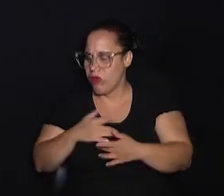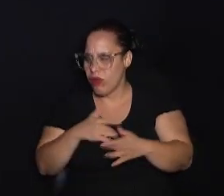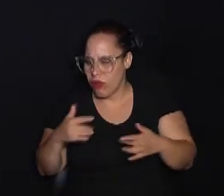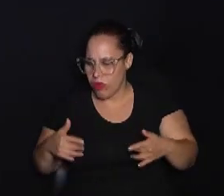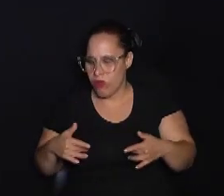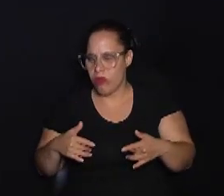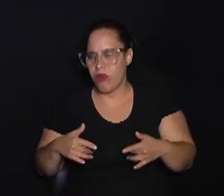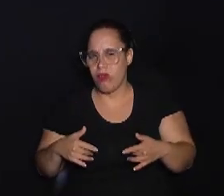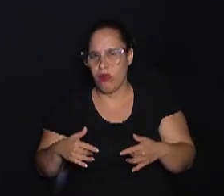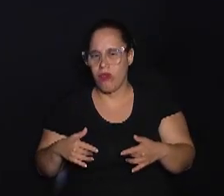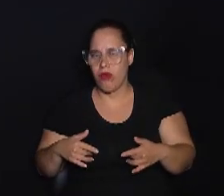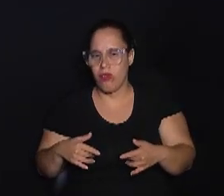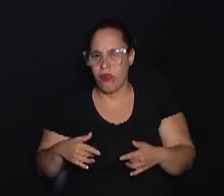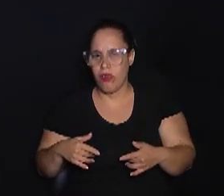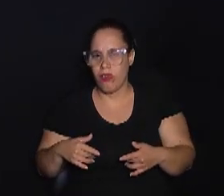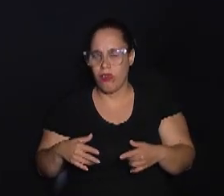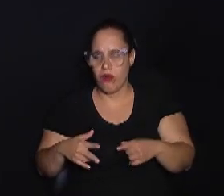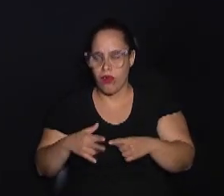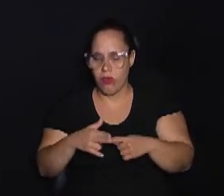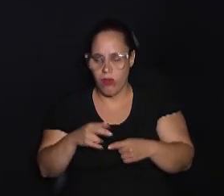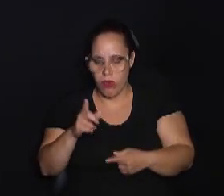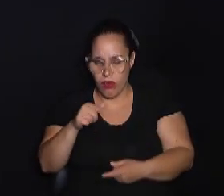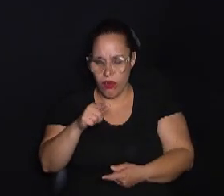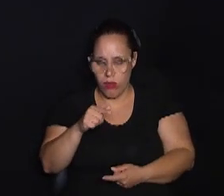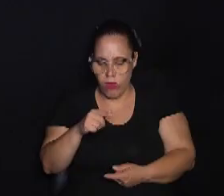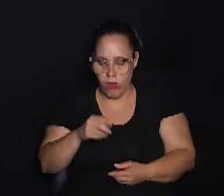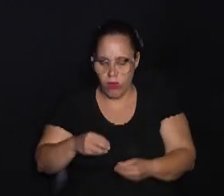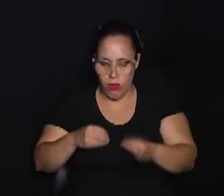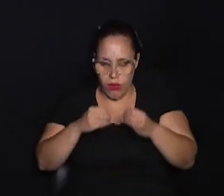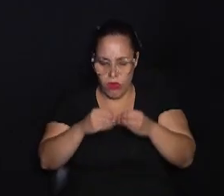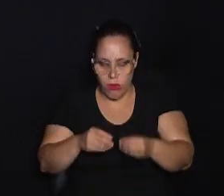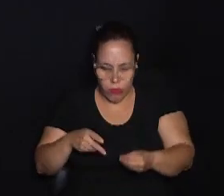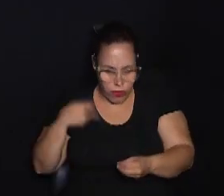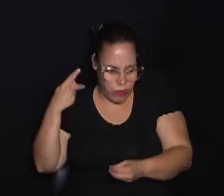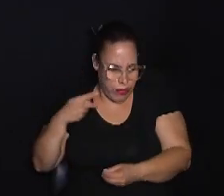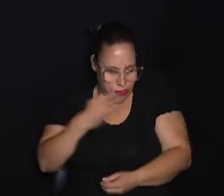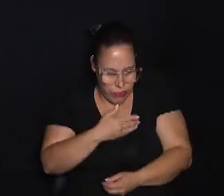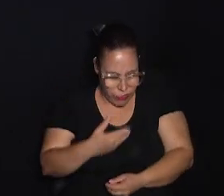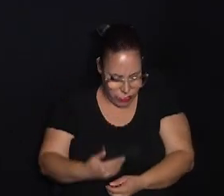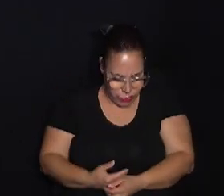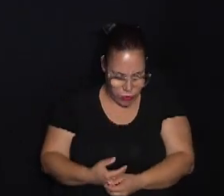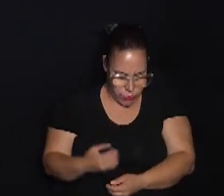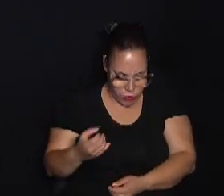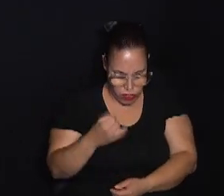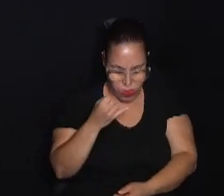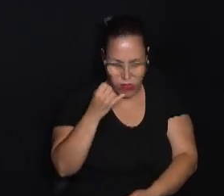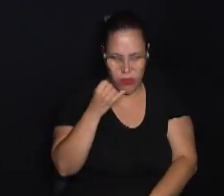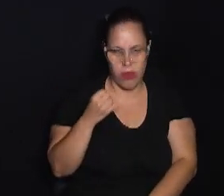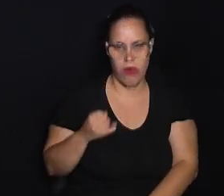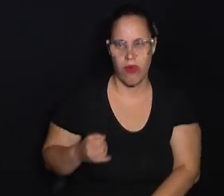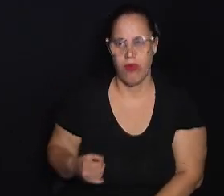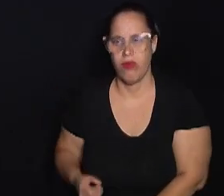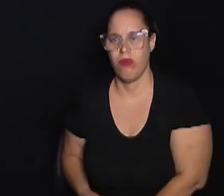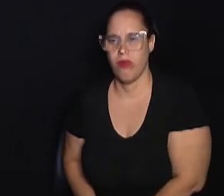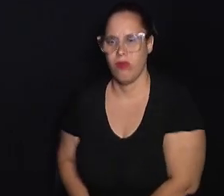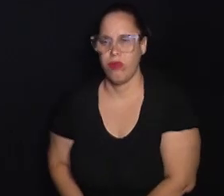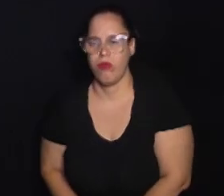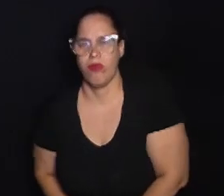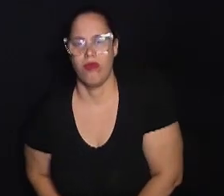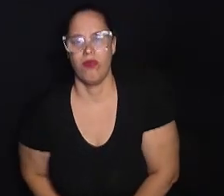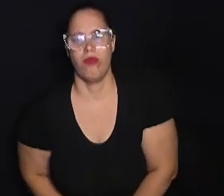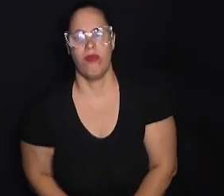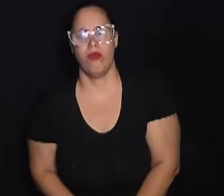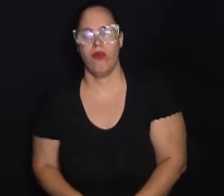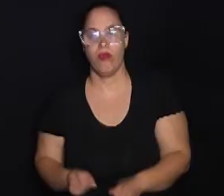porque a castração é isso, né? Garante aí uma política pública de saúde importante e a gente faz com que